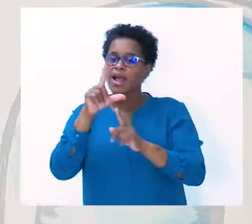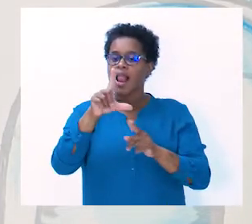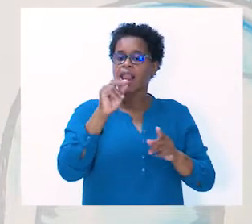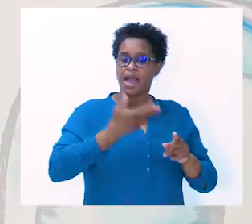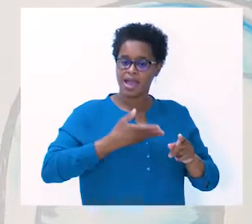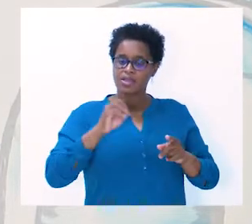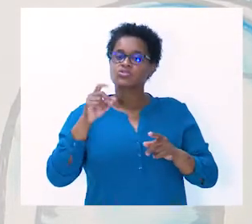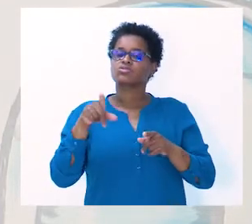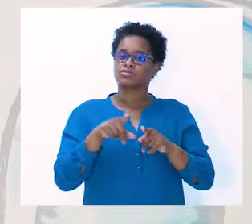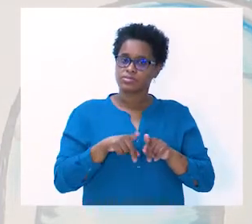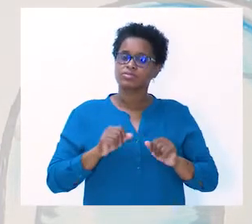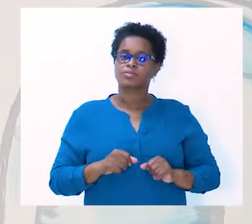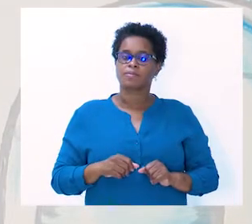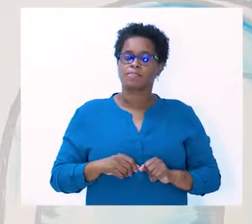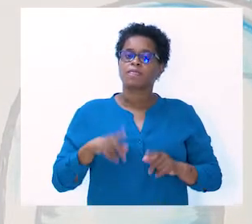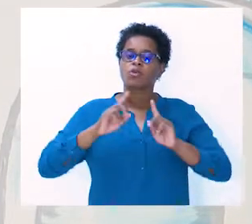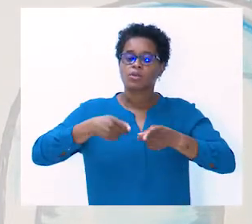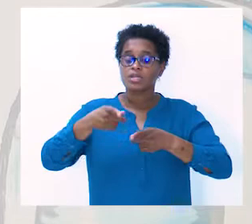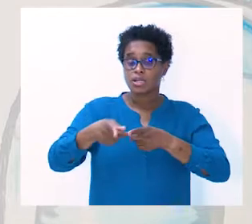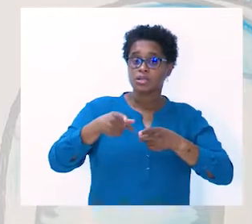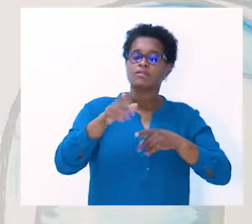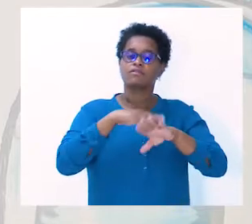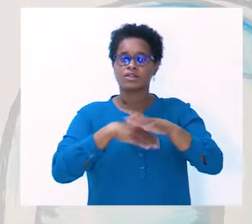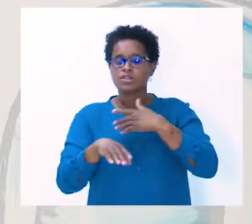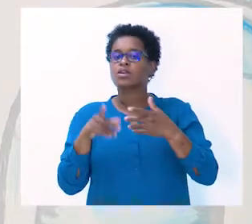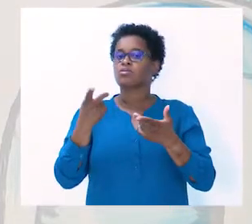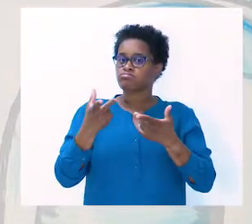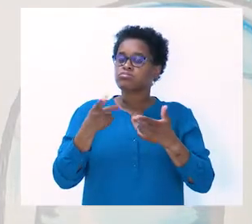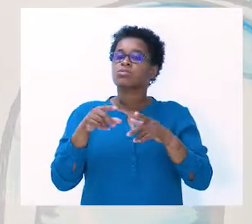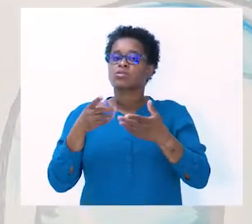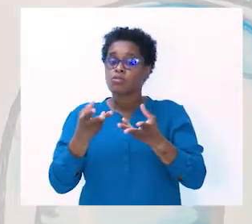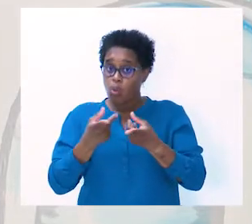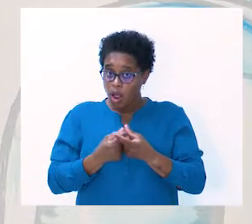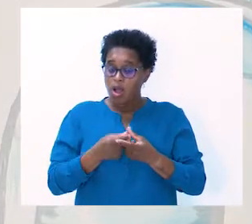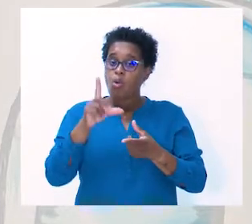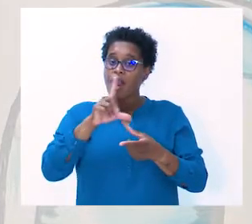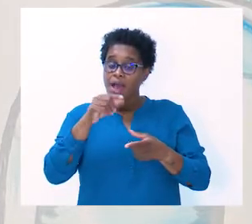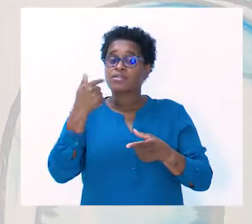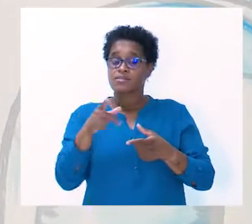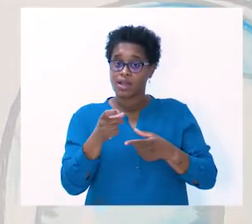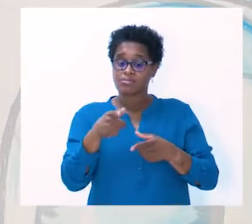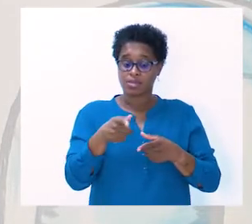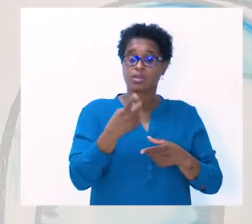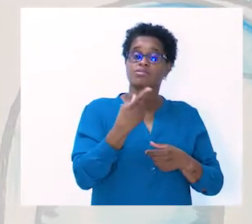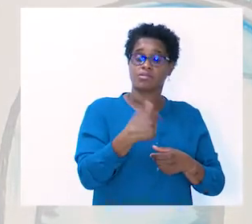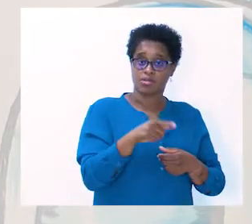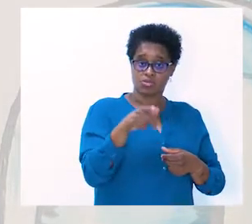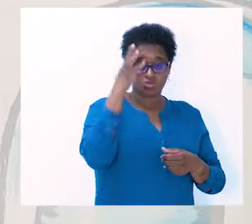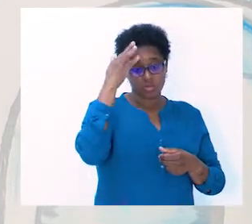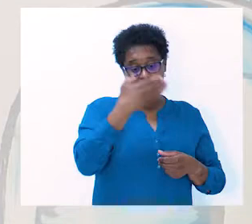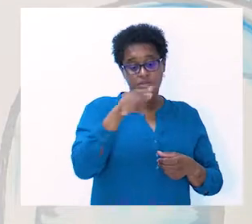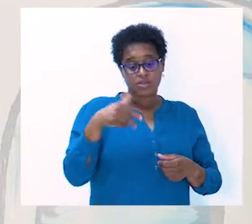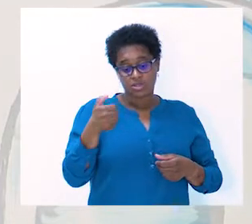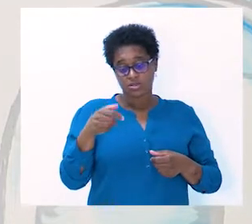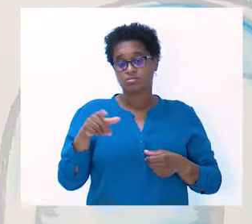lados correspondentes e a partir dali calcular os lados que faltam. Nesse caso, por exemplo, nós temos 7,5